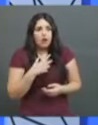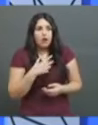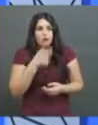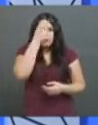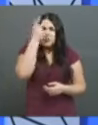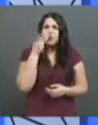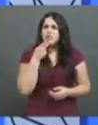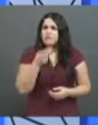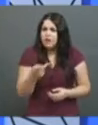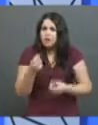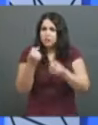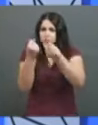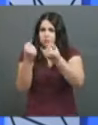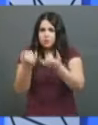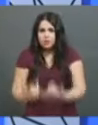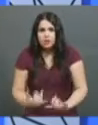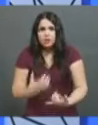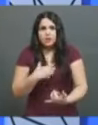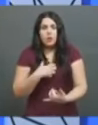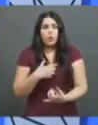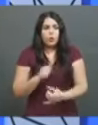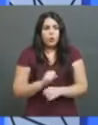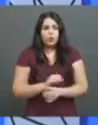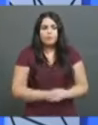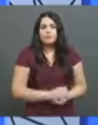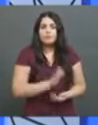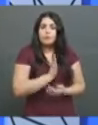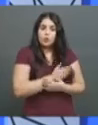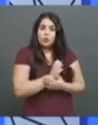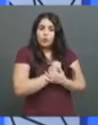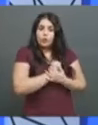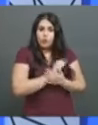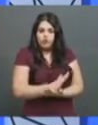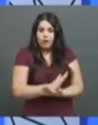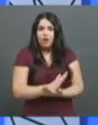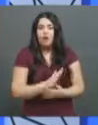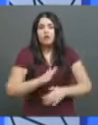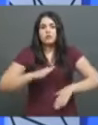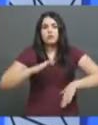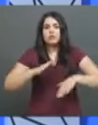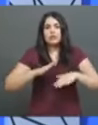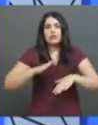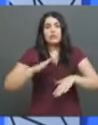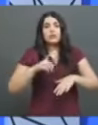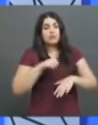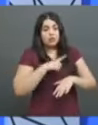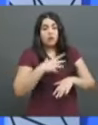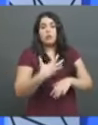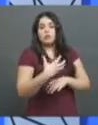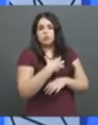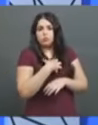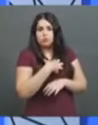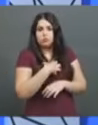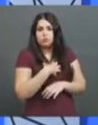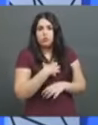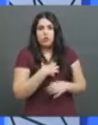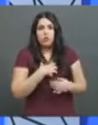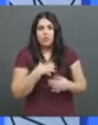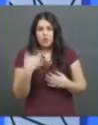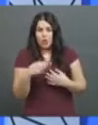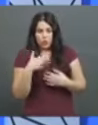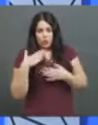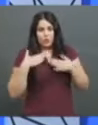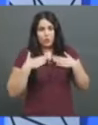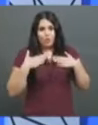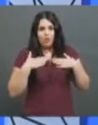relata, ele sente-se mal, um infarto muito dificilmente passa sem o sintoma característico da dor no peito, etc.